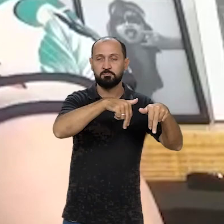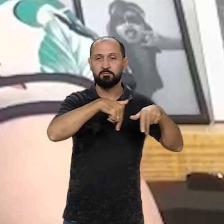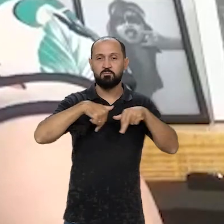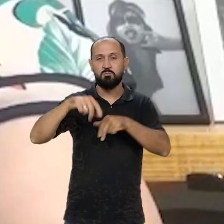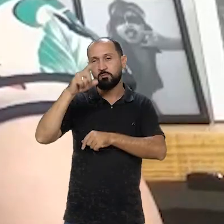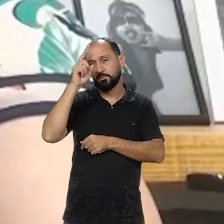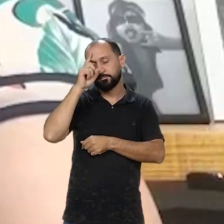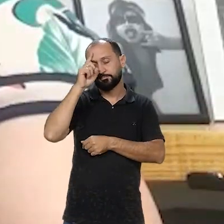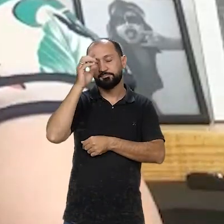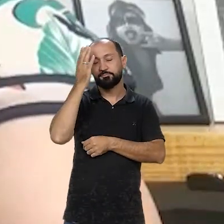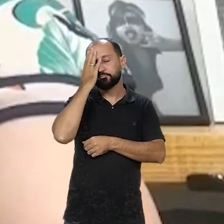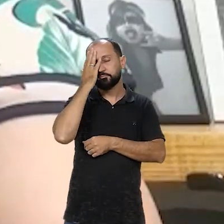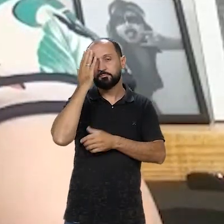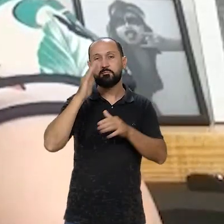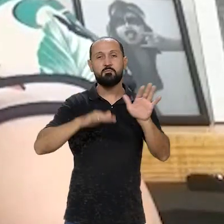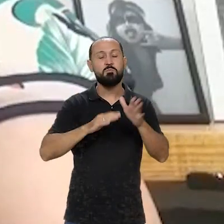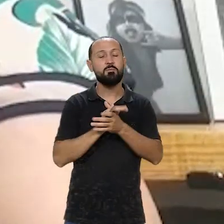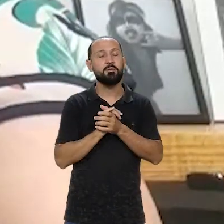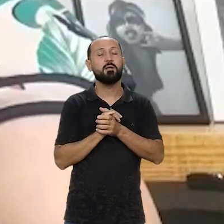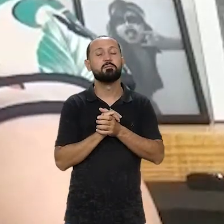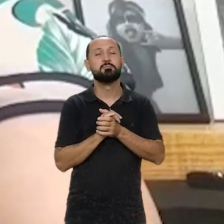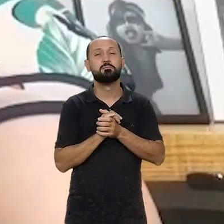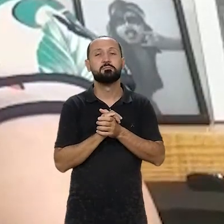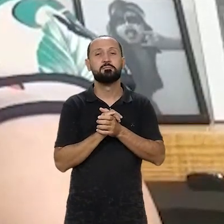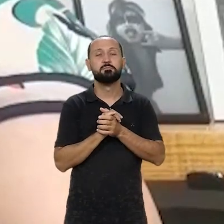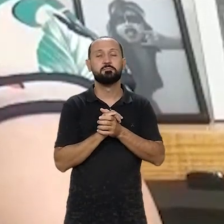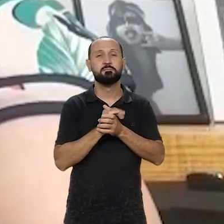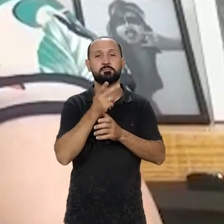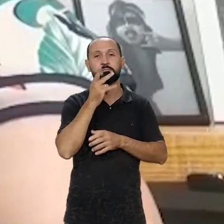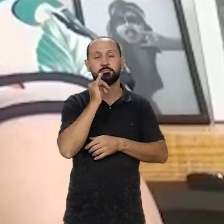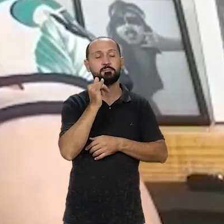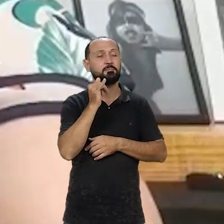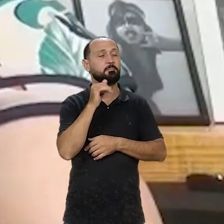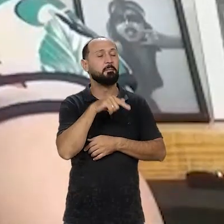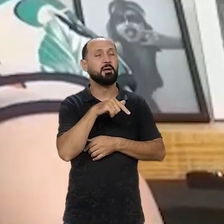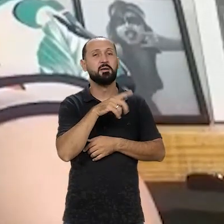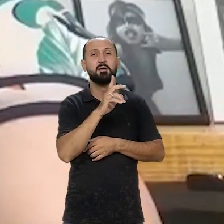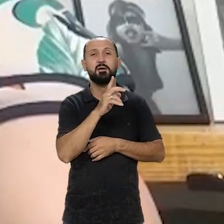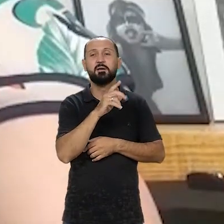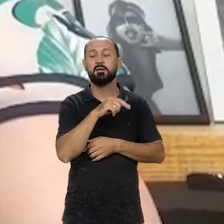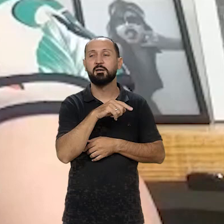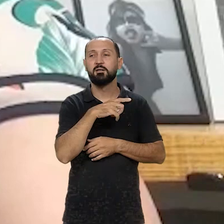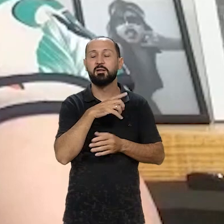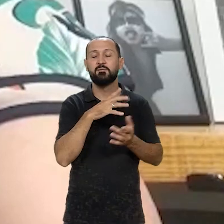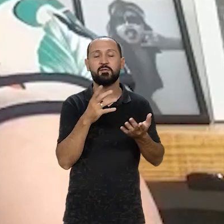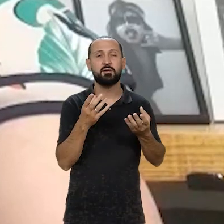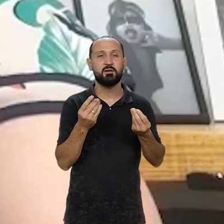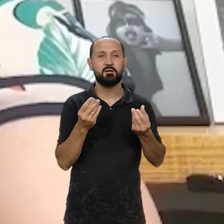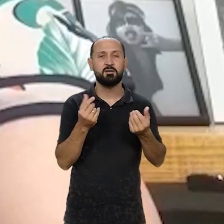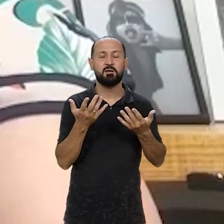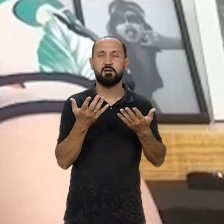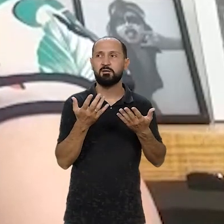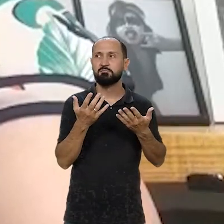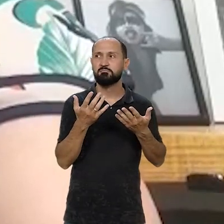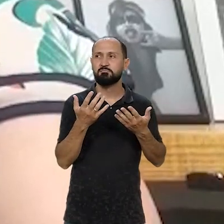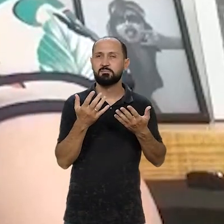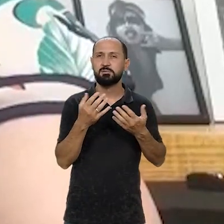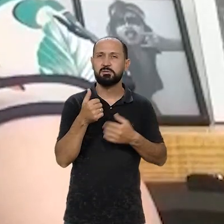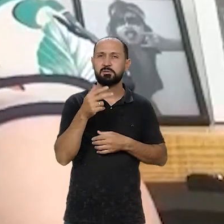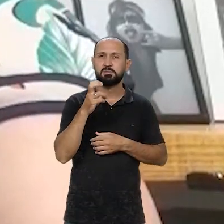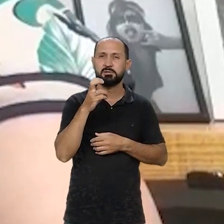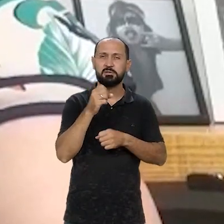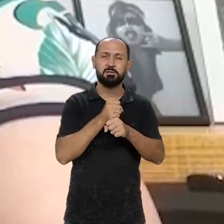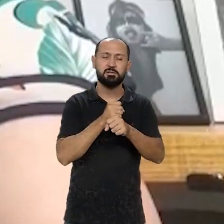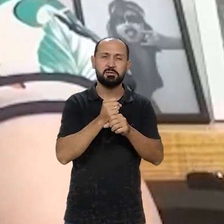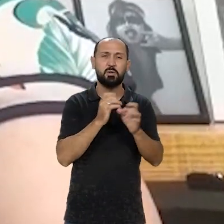caminhadas diárias, então eu tenho certeza, sem sombra de dúvida, que meu pai foi a pessoa que teve